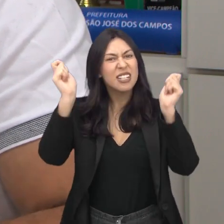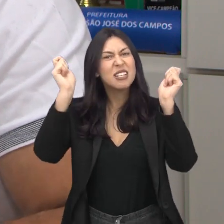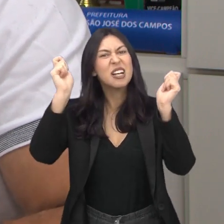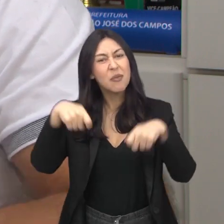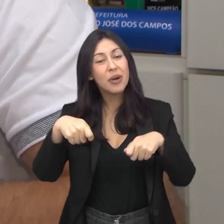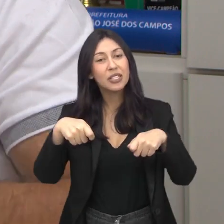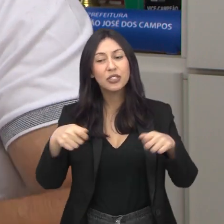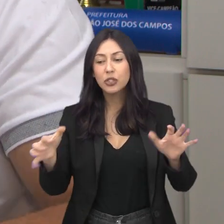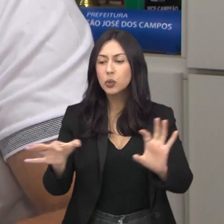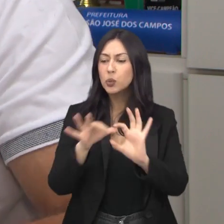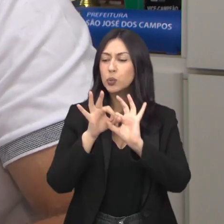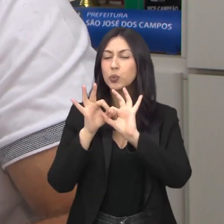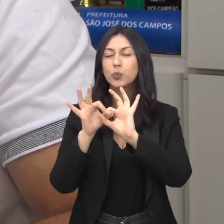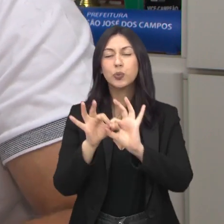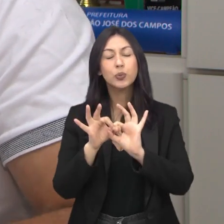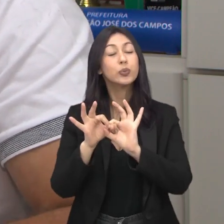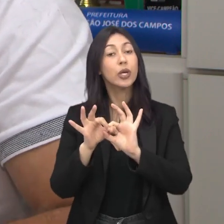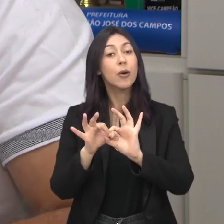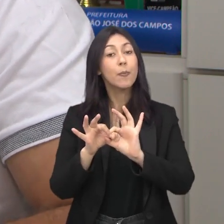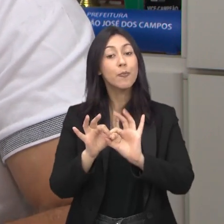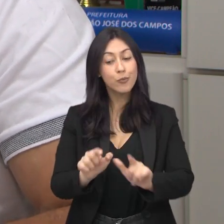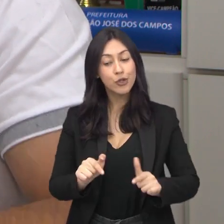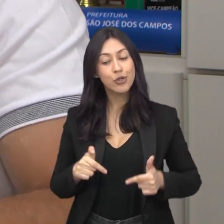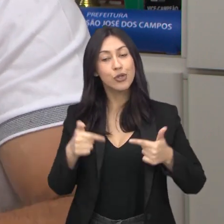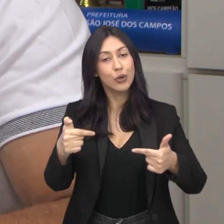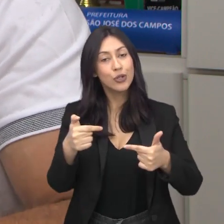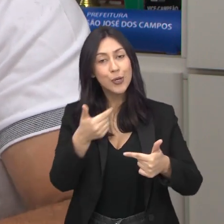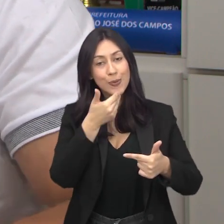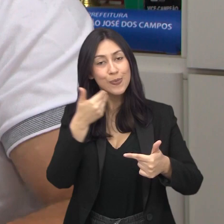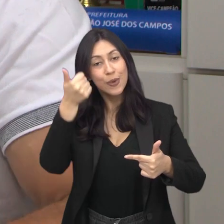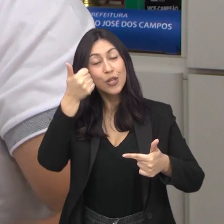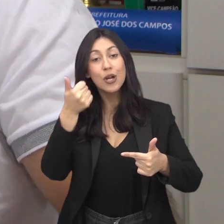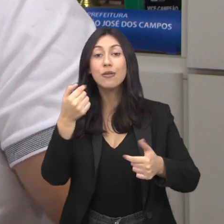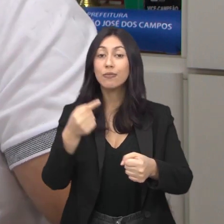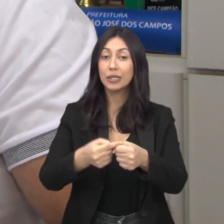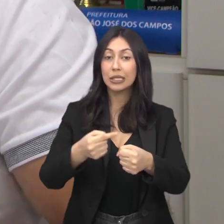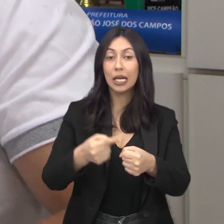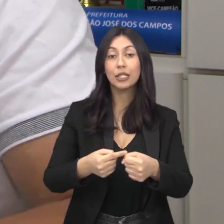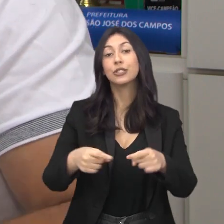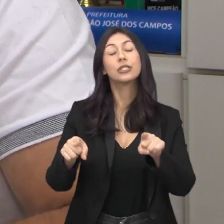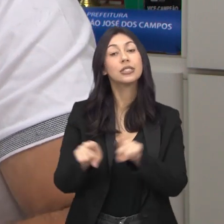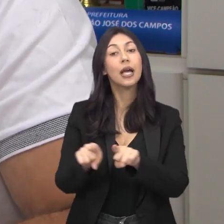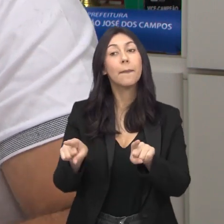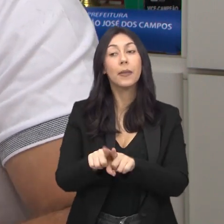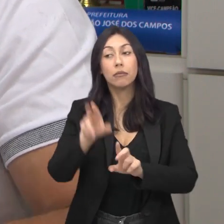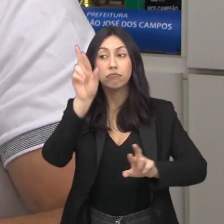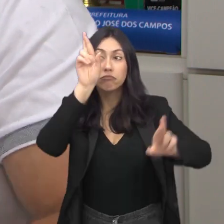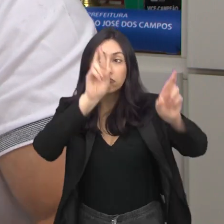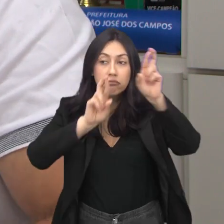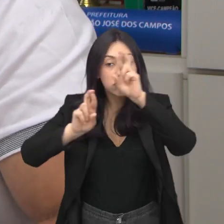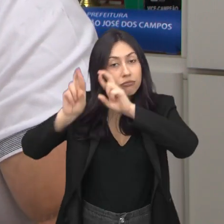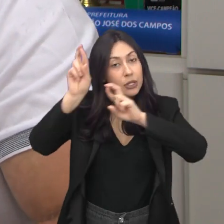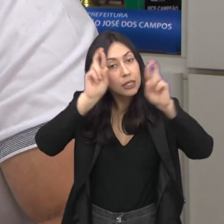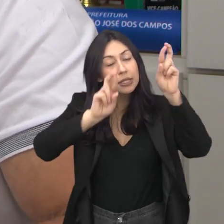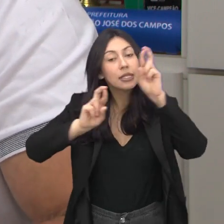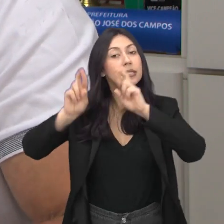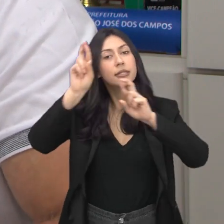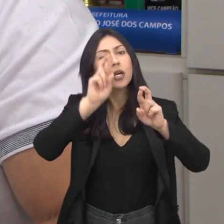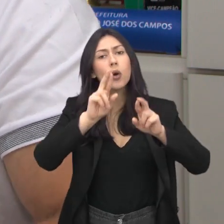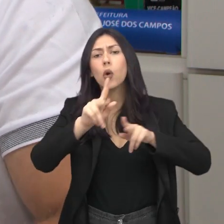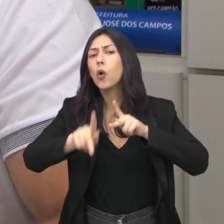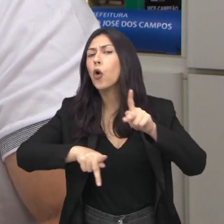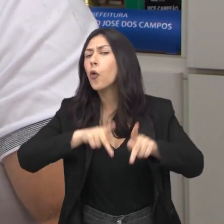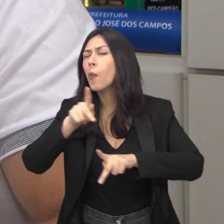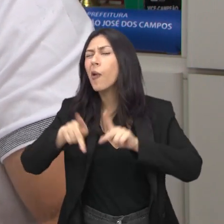gente possa construir junto à população, políticas públicas para a melhoria da cidade. Assim também como a fiscalização,